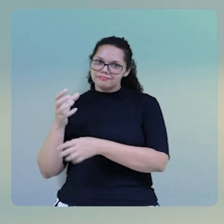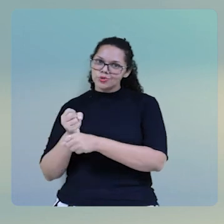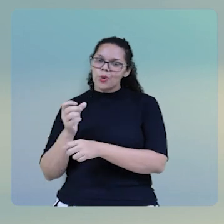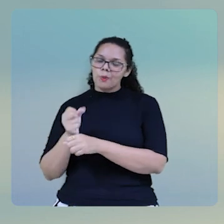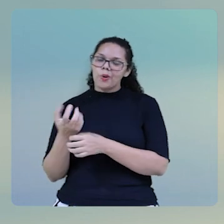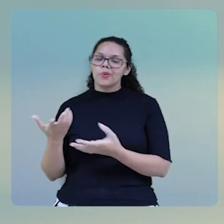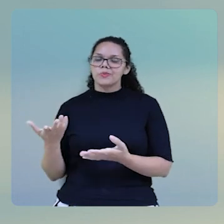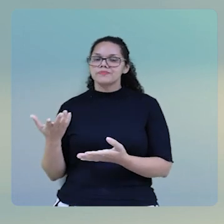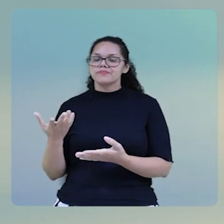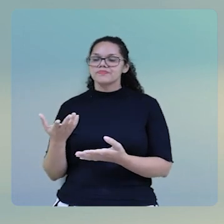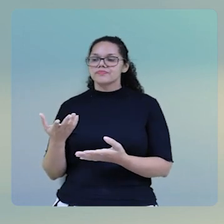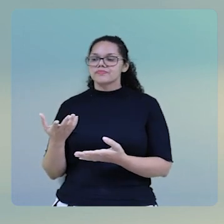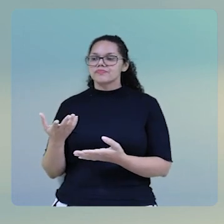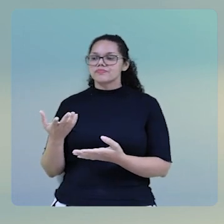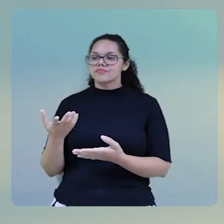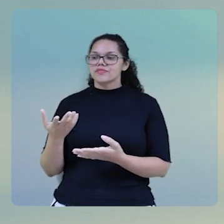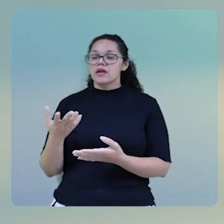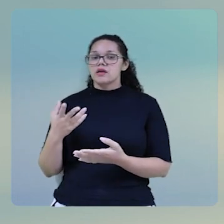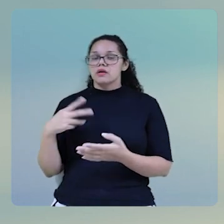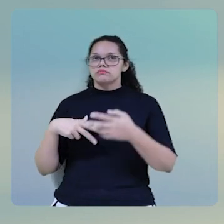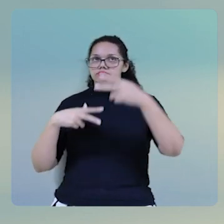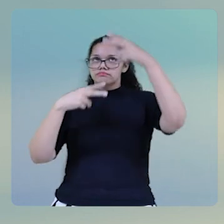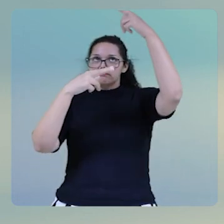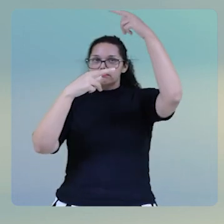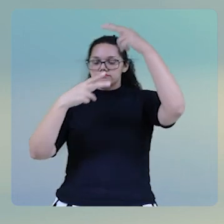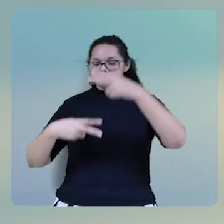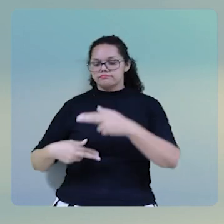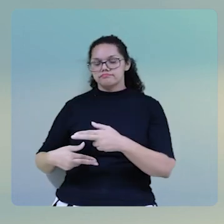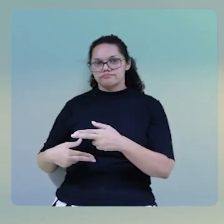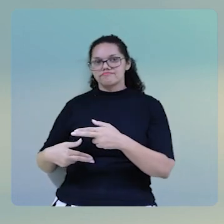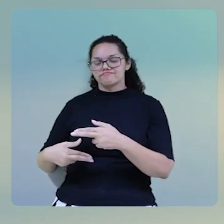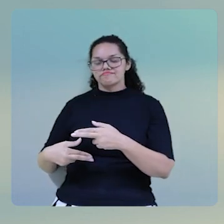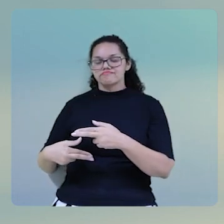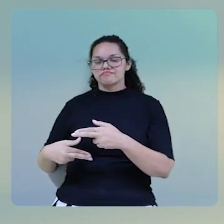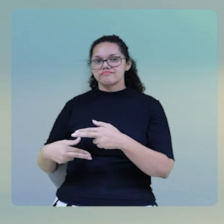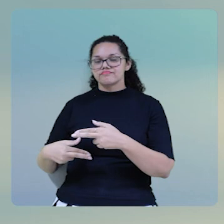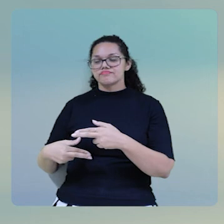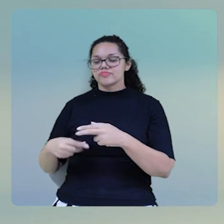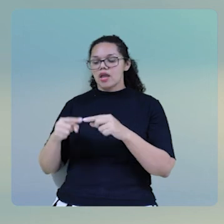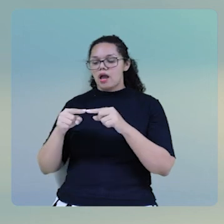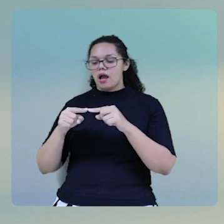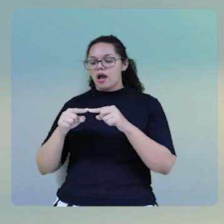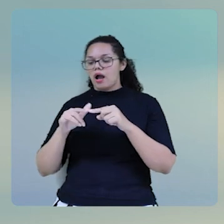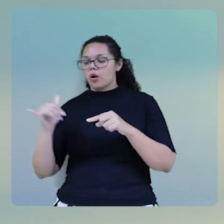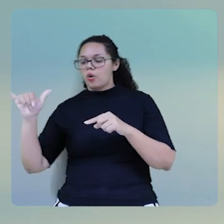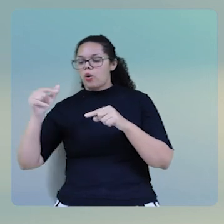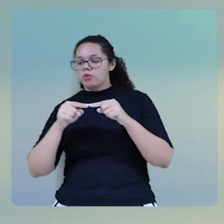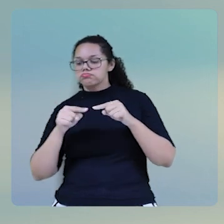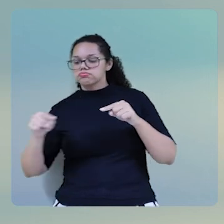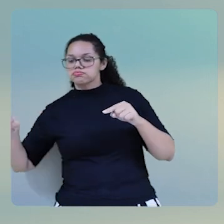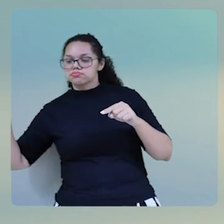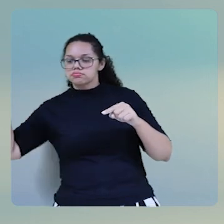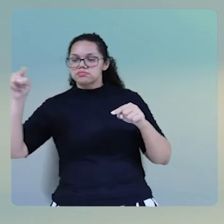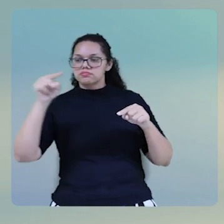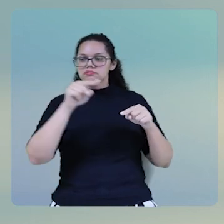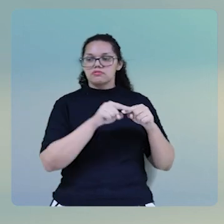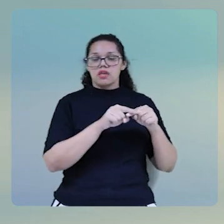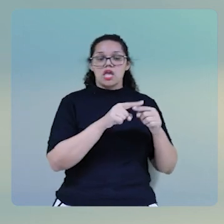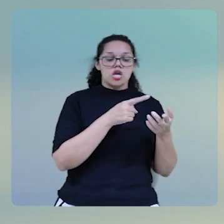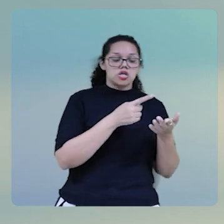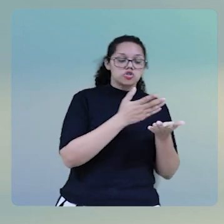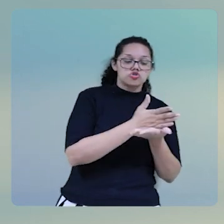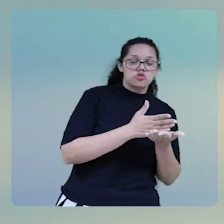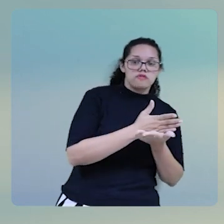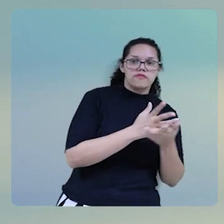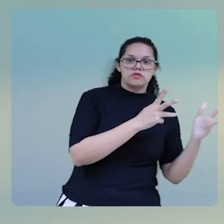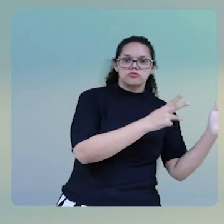Por cima, como os resistores são iguais, a corrente total que vem aqui, a corrente do circuito que vem aqui, se divide igualmente. Se